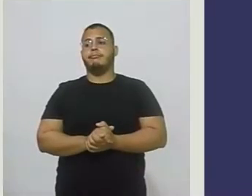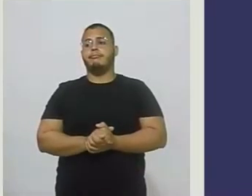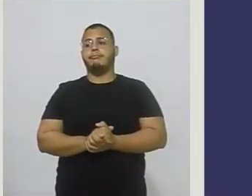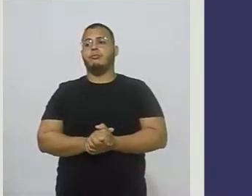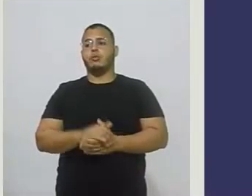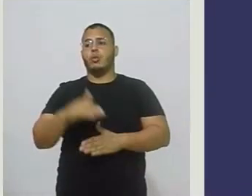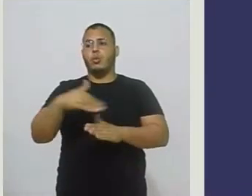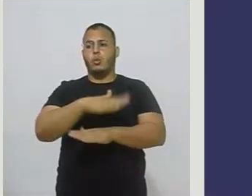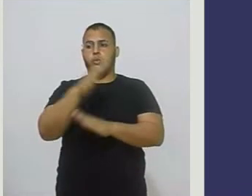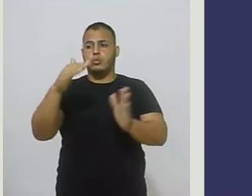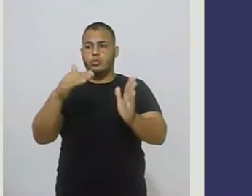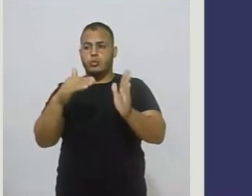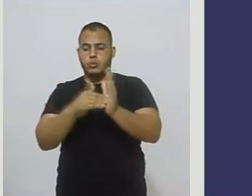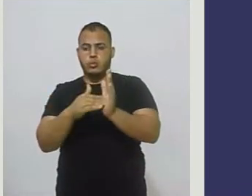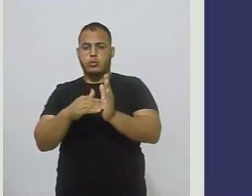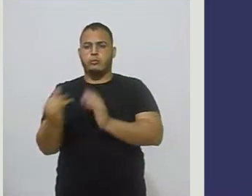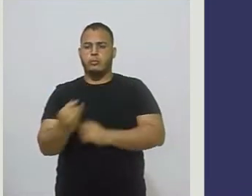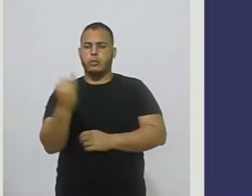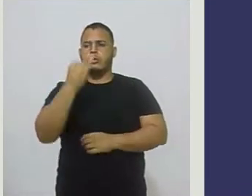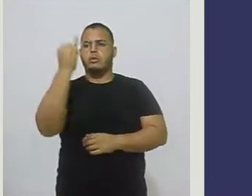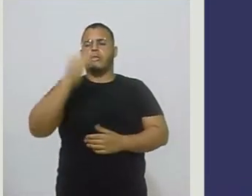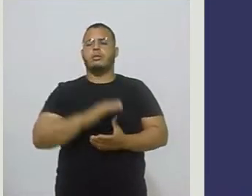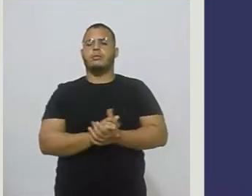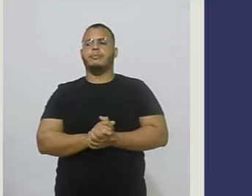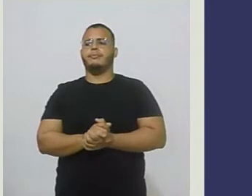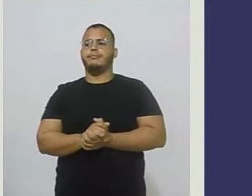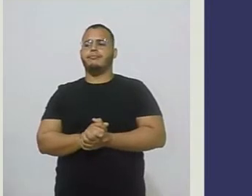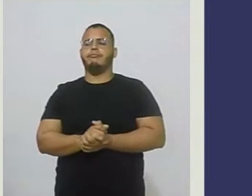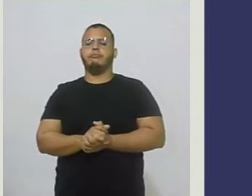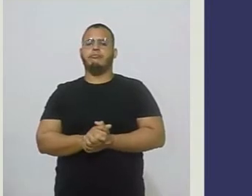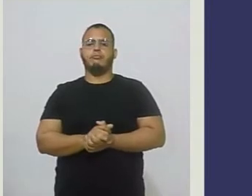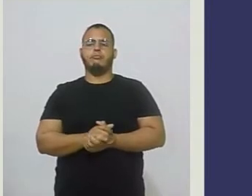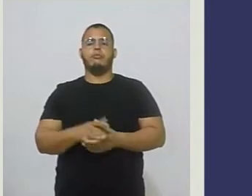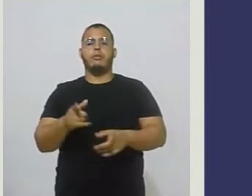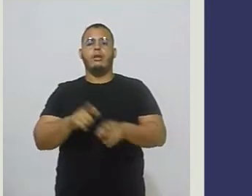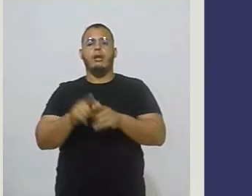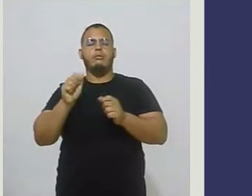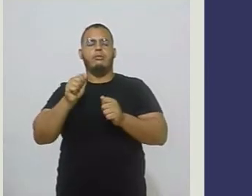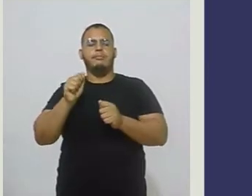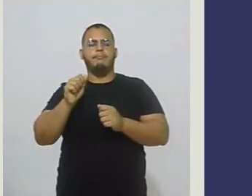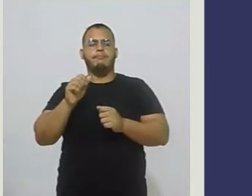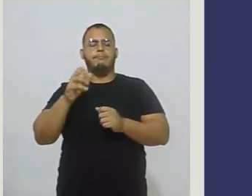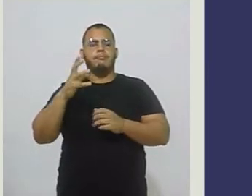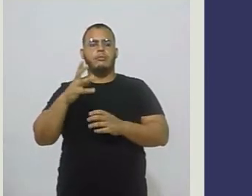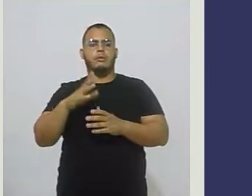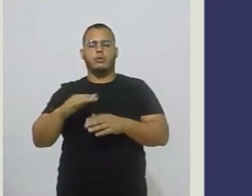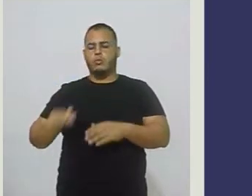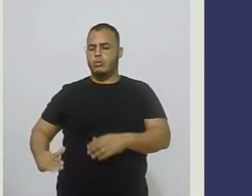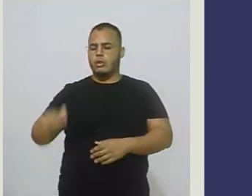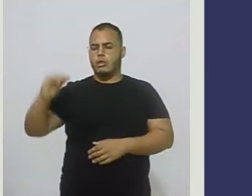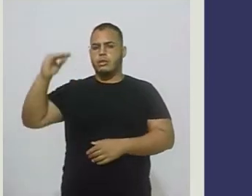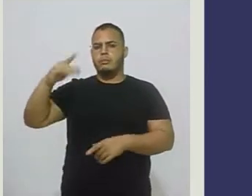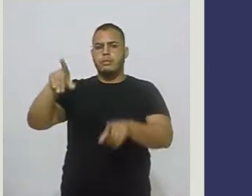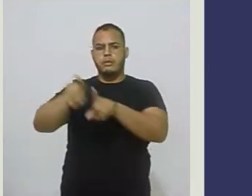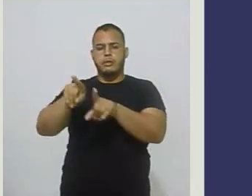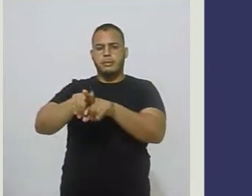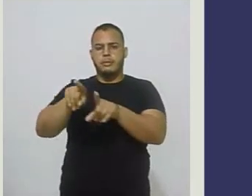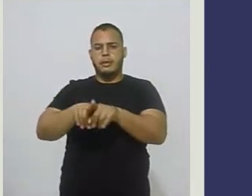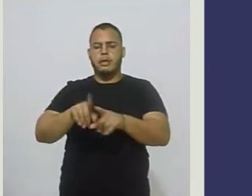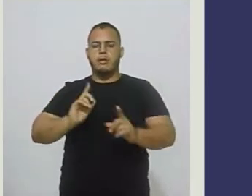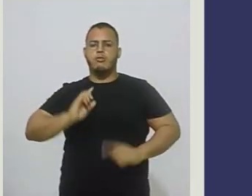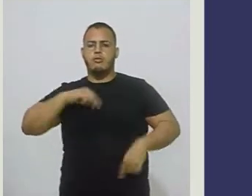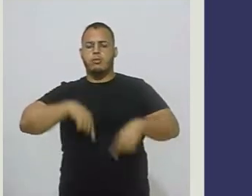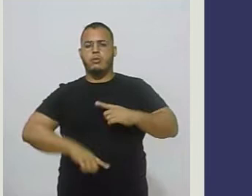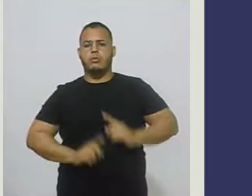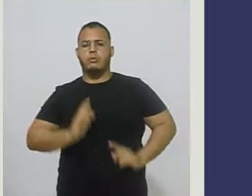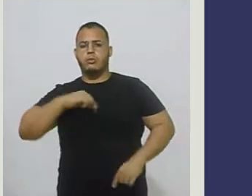hormônios, todos esses importantíssimos. A gente vai ter aqui ó, hormônio do crescimento chamado de GH, hormônio estimulante